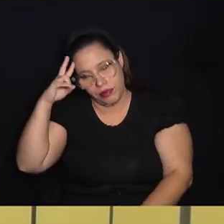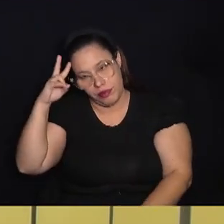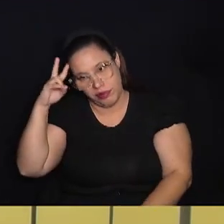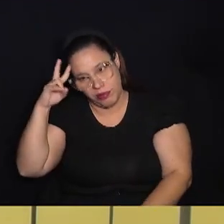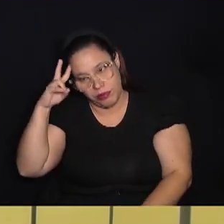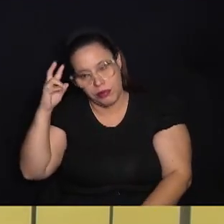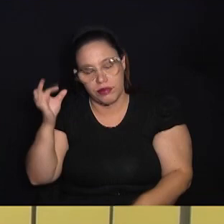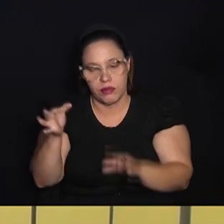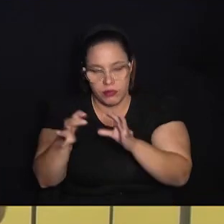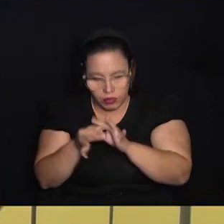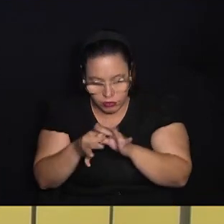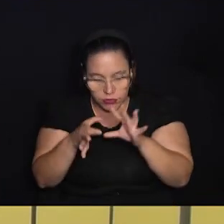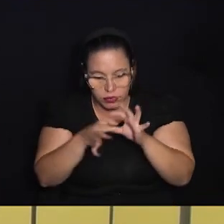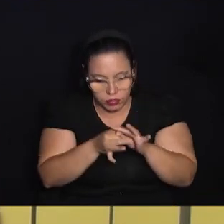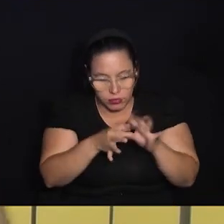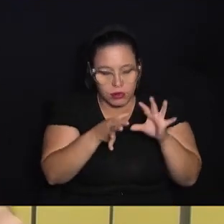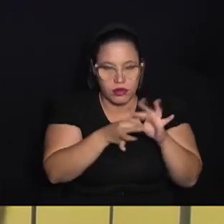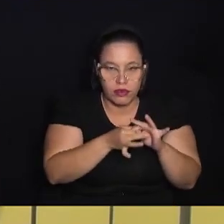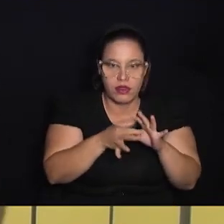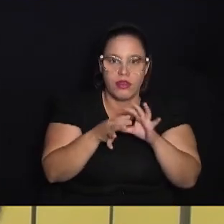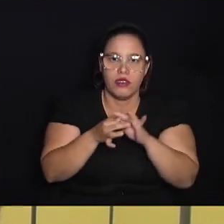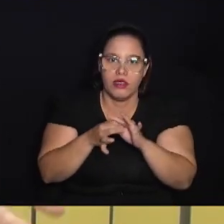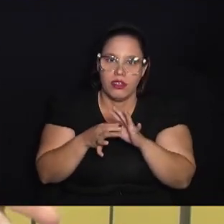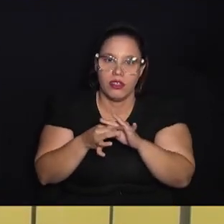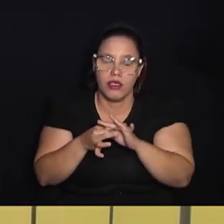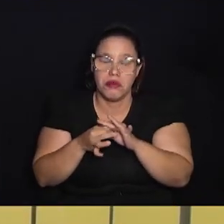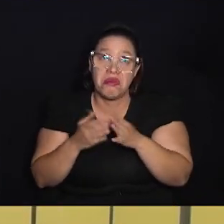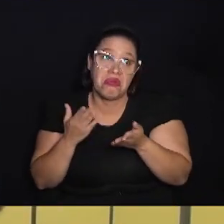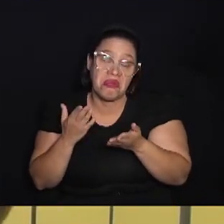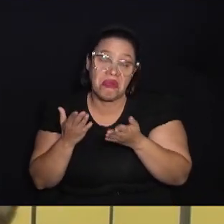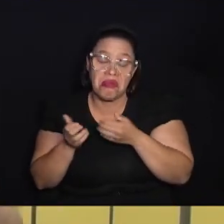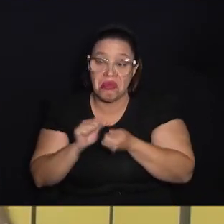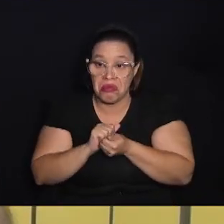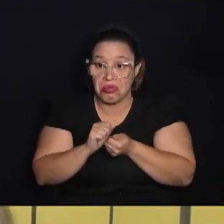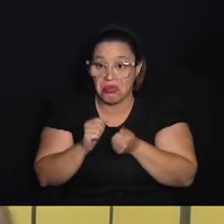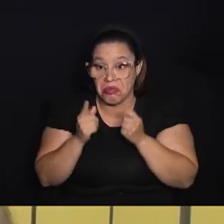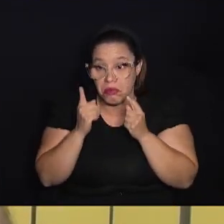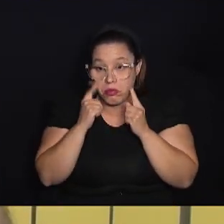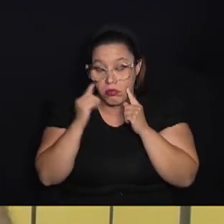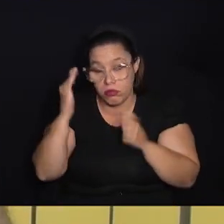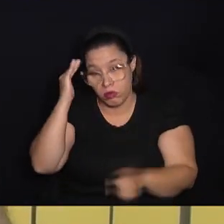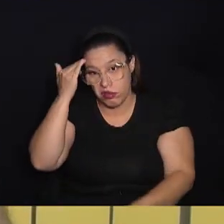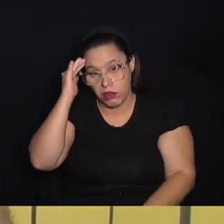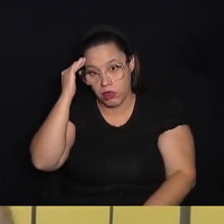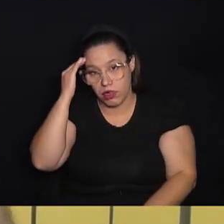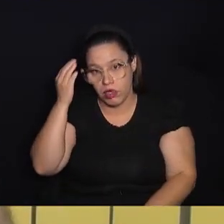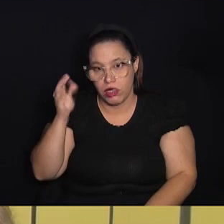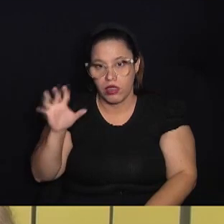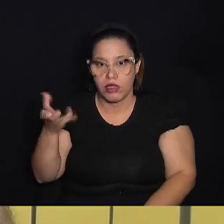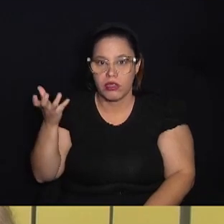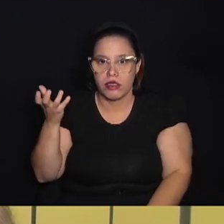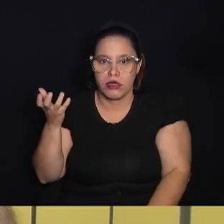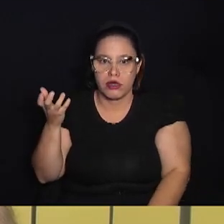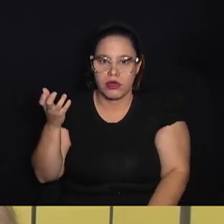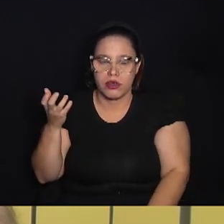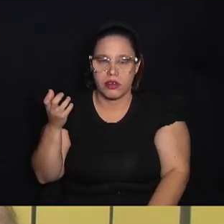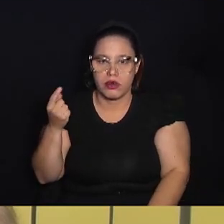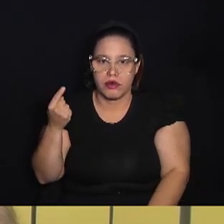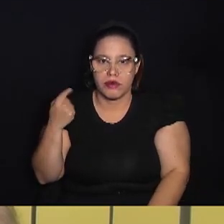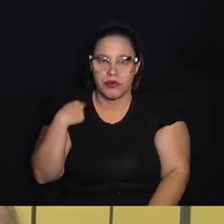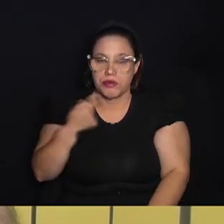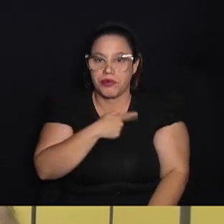conexões que elas têm a gente tá falando da vai associando e vai entendendo o porqu das coisas falou da da da Nossa Senhora das